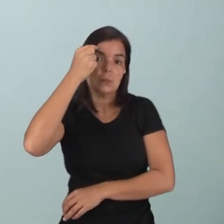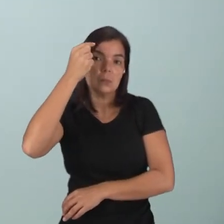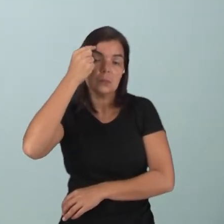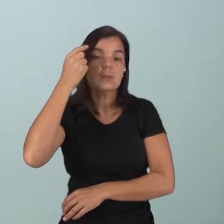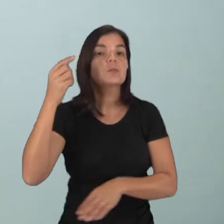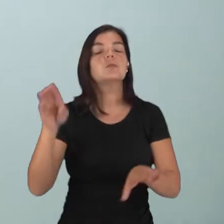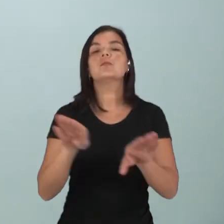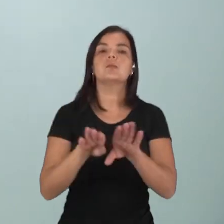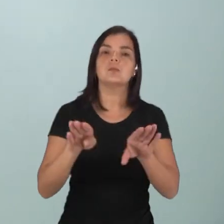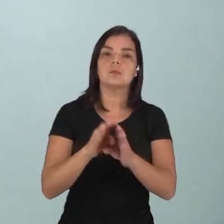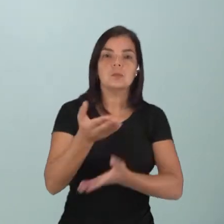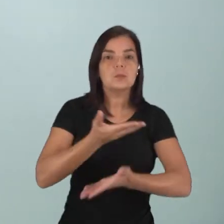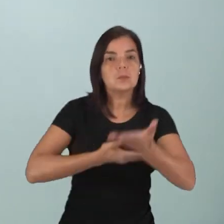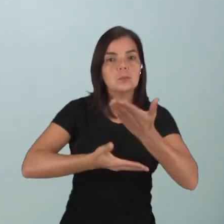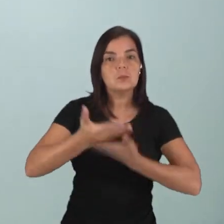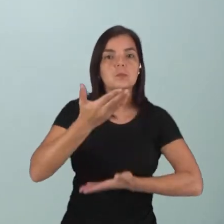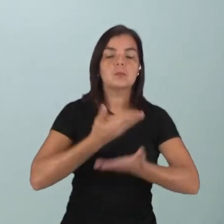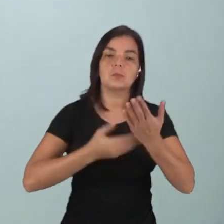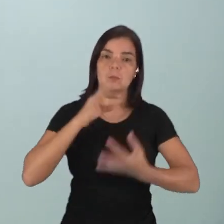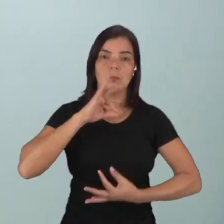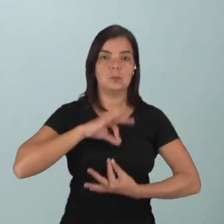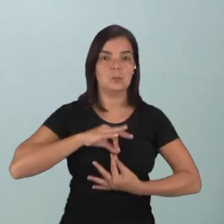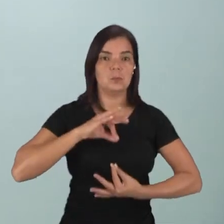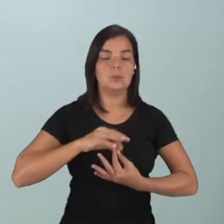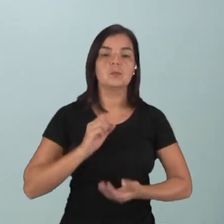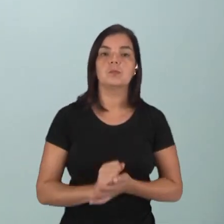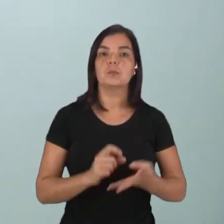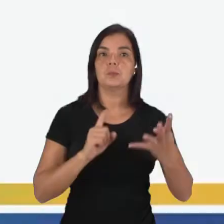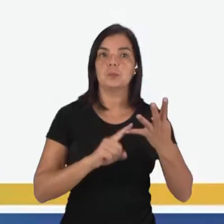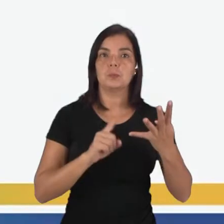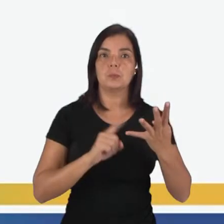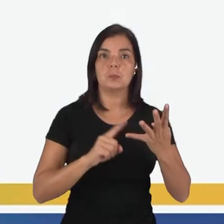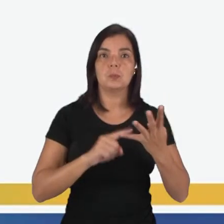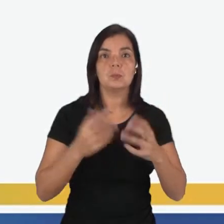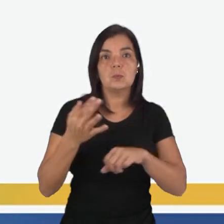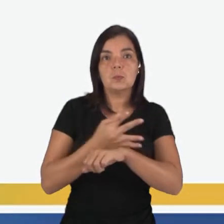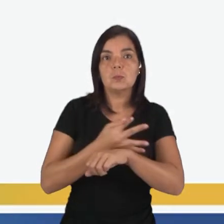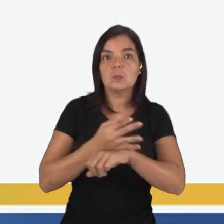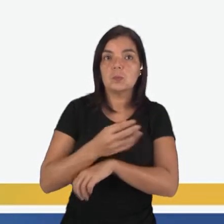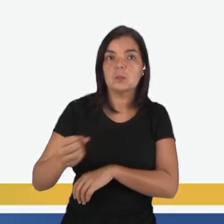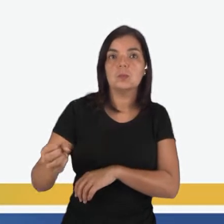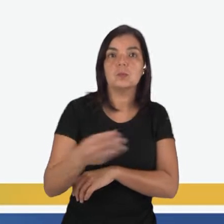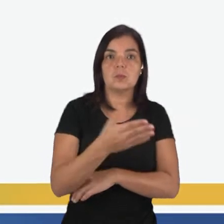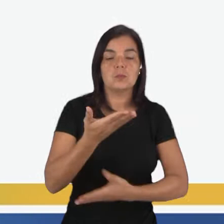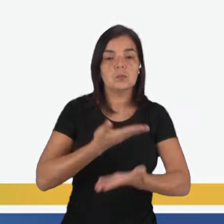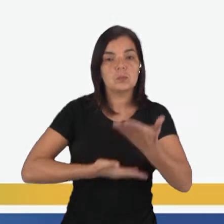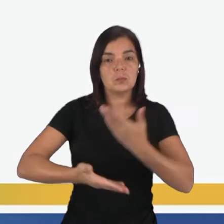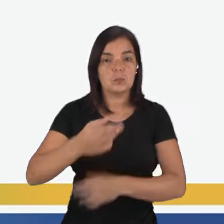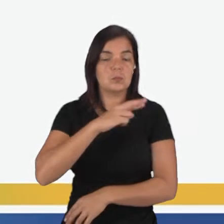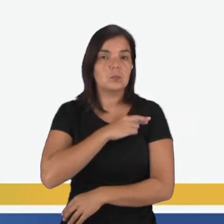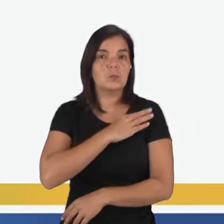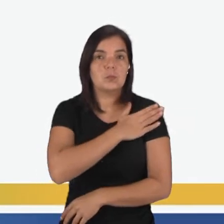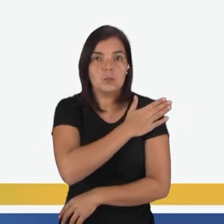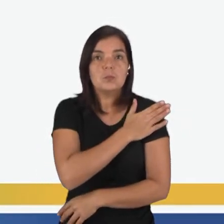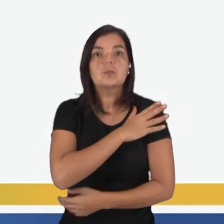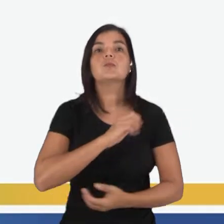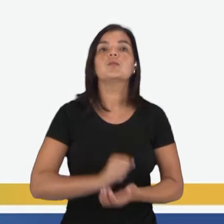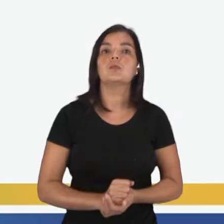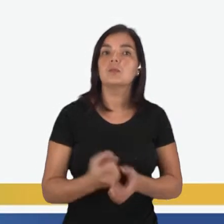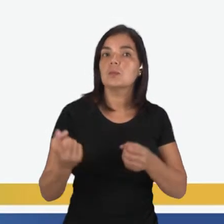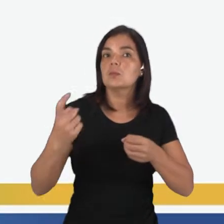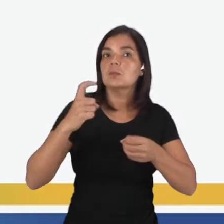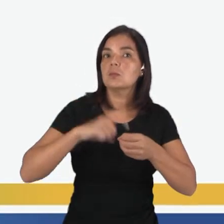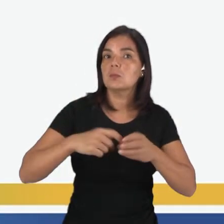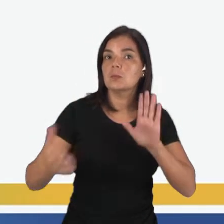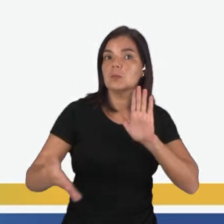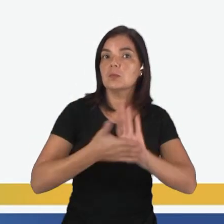elas interagem com o espiritual. O 4, intolerância da atualidade, associado ao racismo,